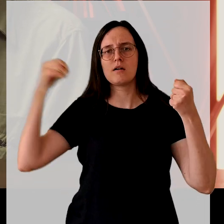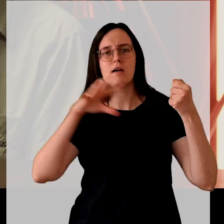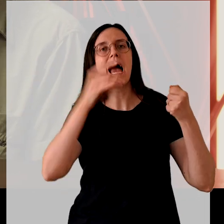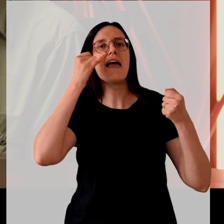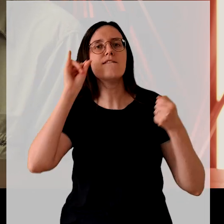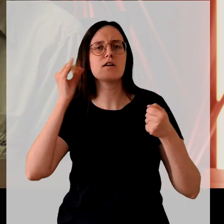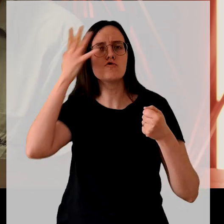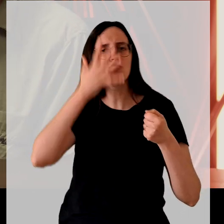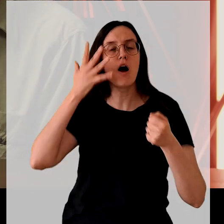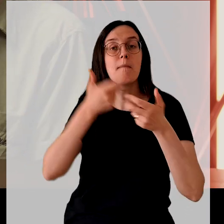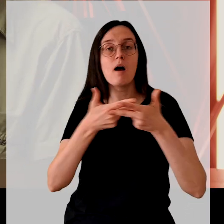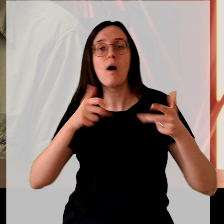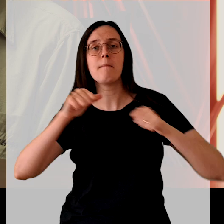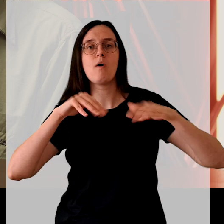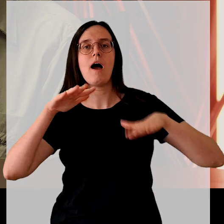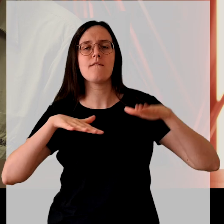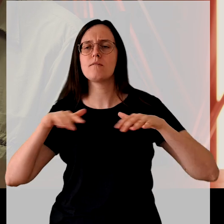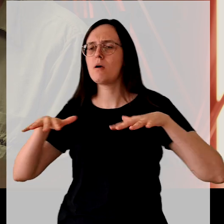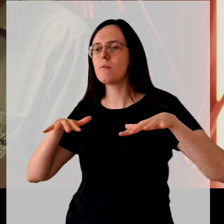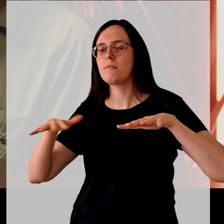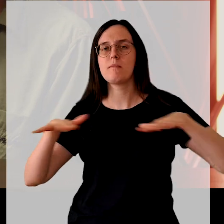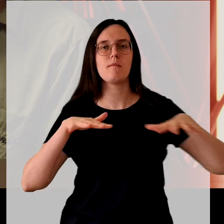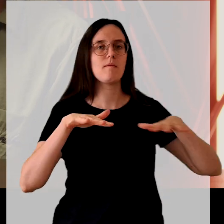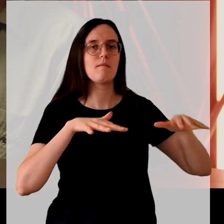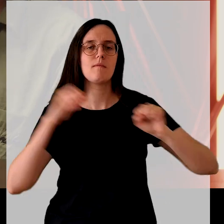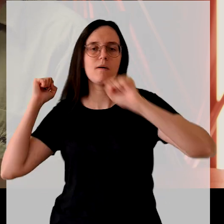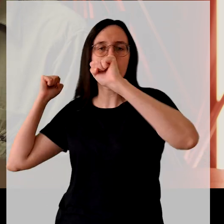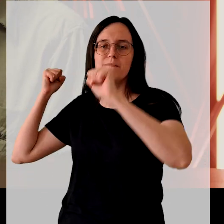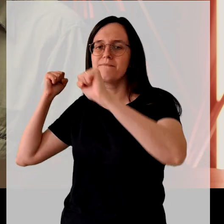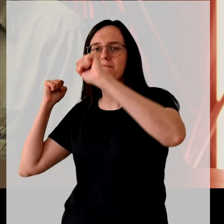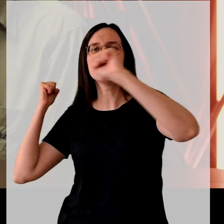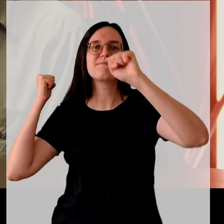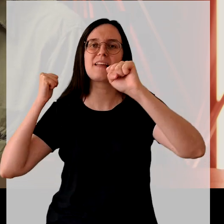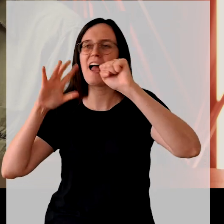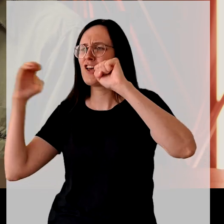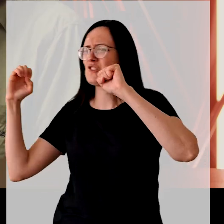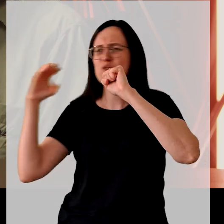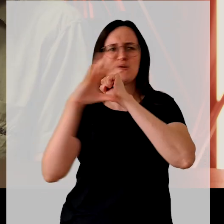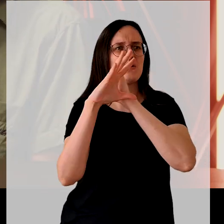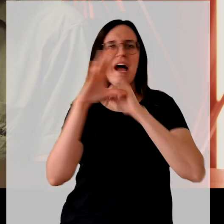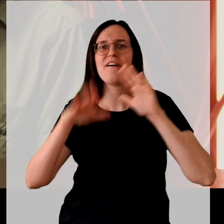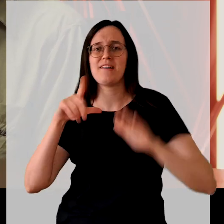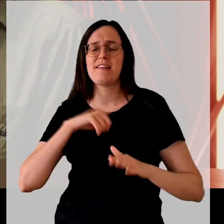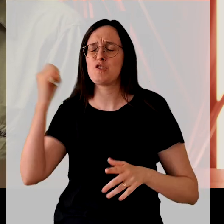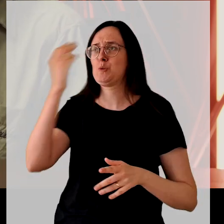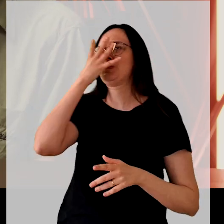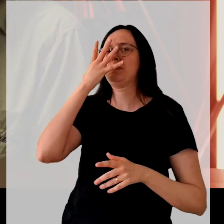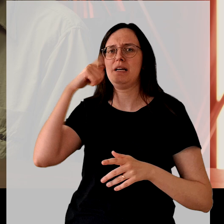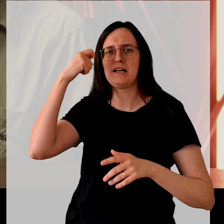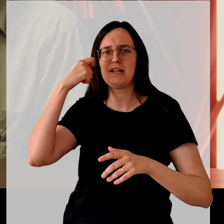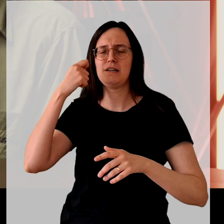gente não ter essa sombra aqui, porque às vezes a movimentação da cena, o boom invade um pouco uma luz ali e dá uma sombra no